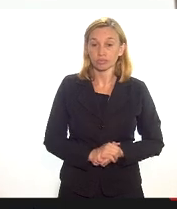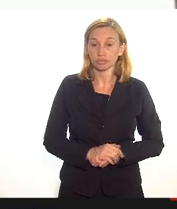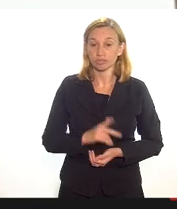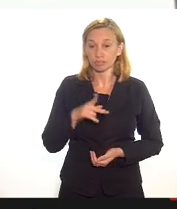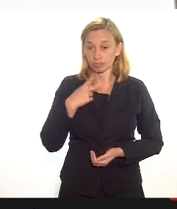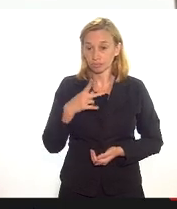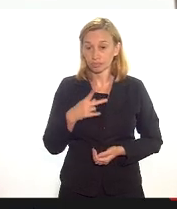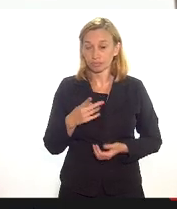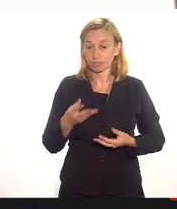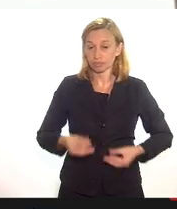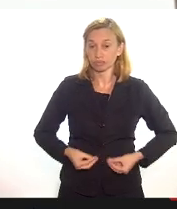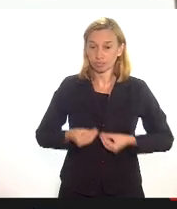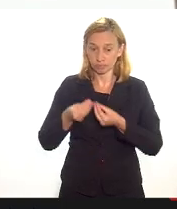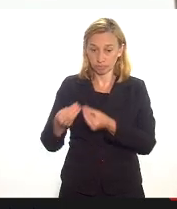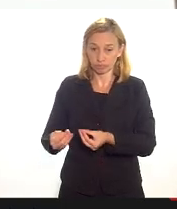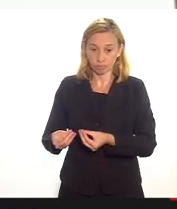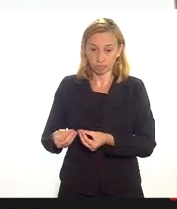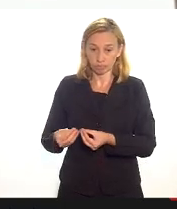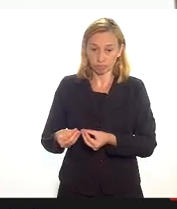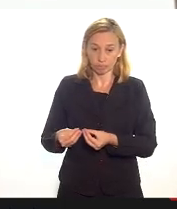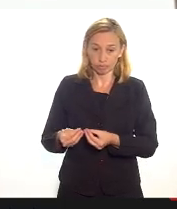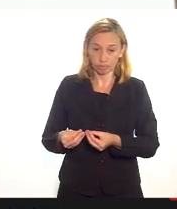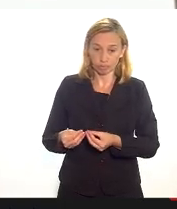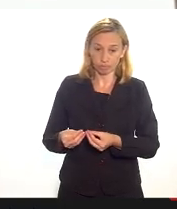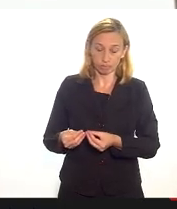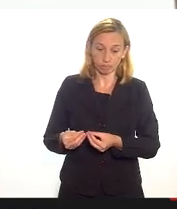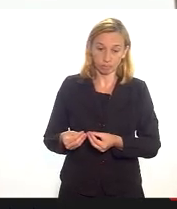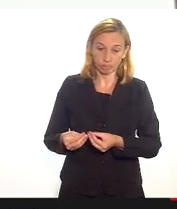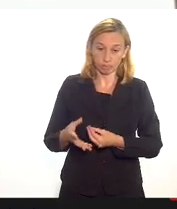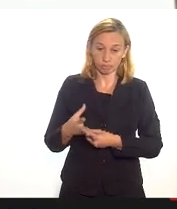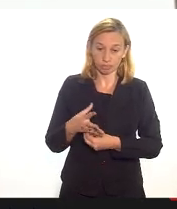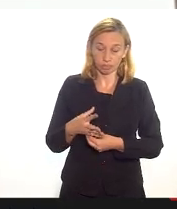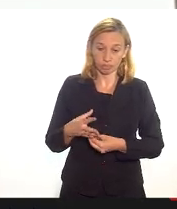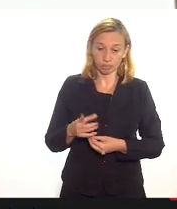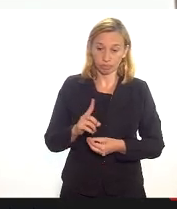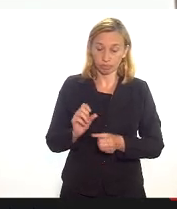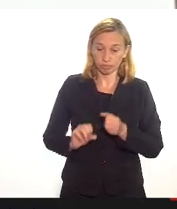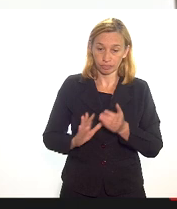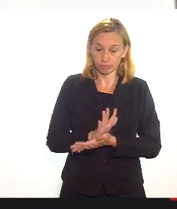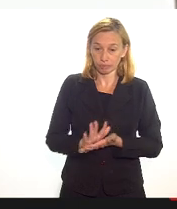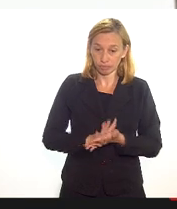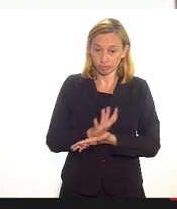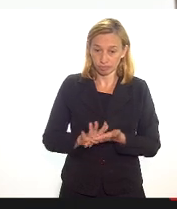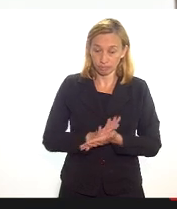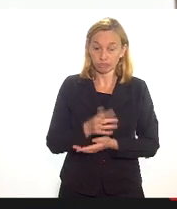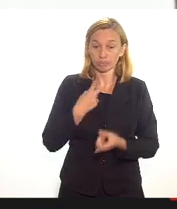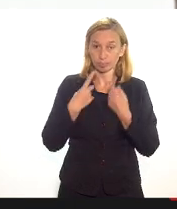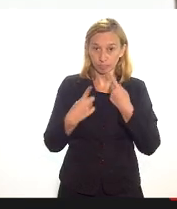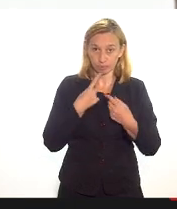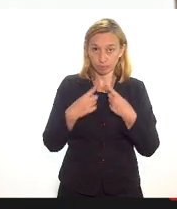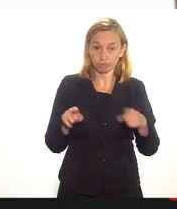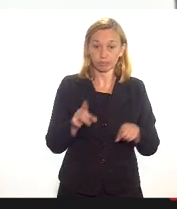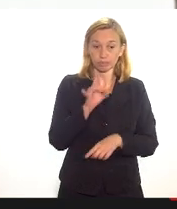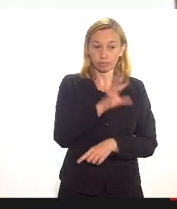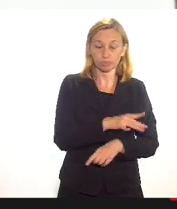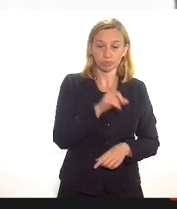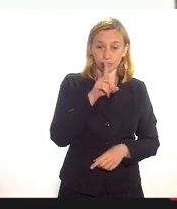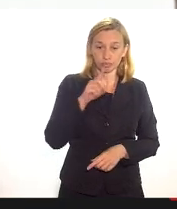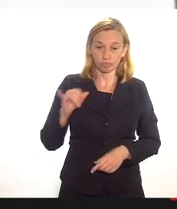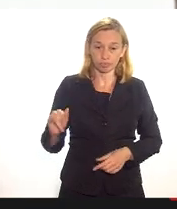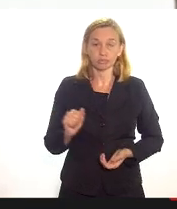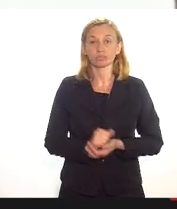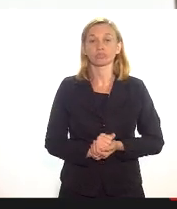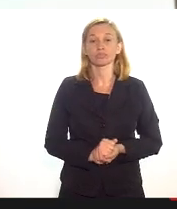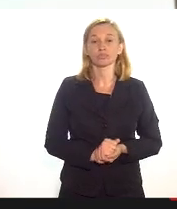vai entregar e vai empurrando com a barriga. A gente tem discutido nos últimos dias, está até